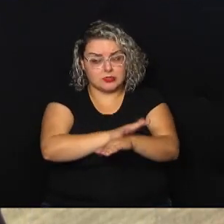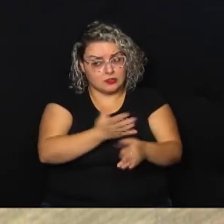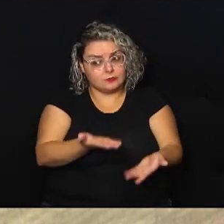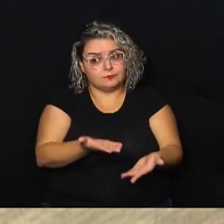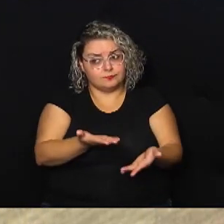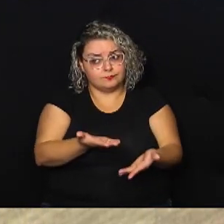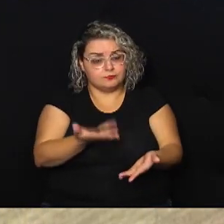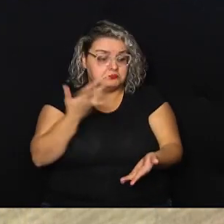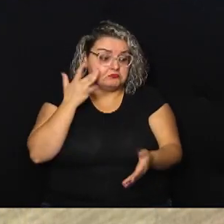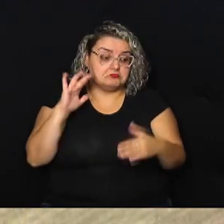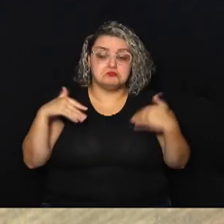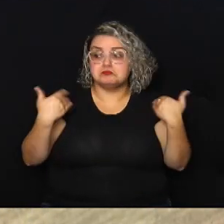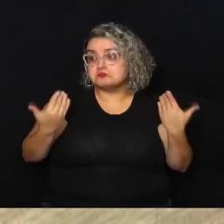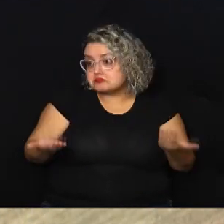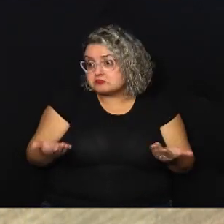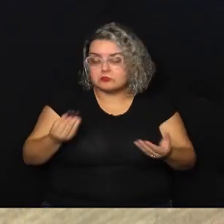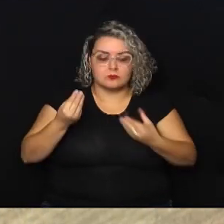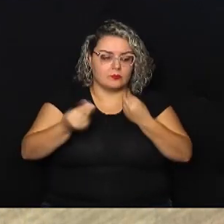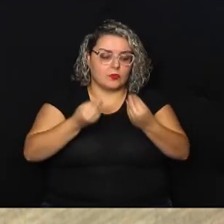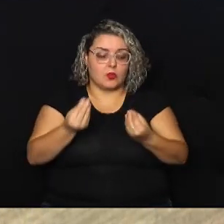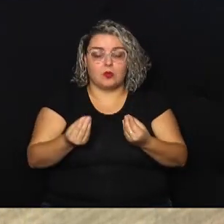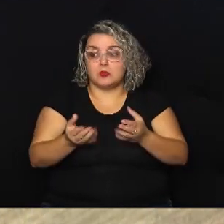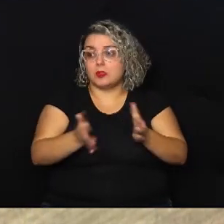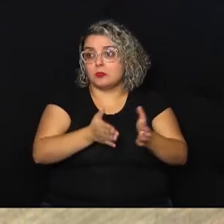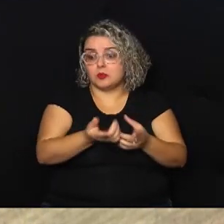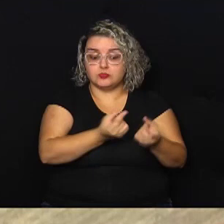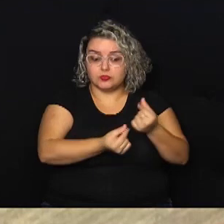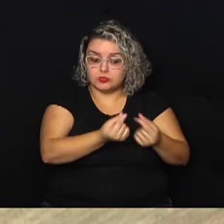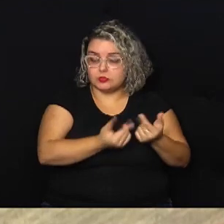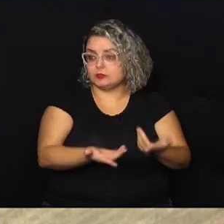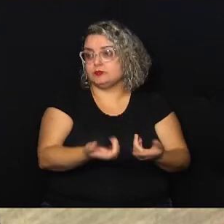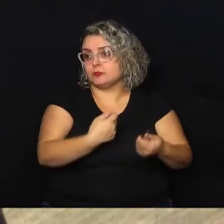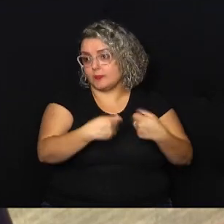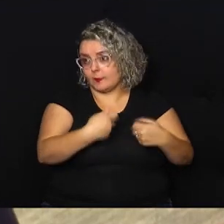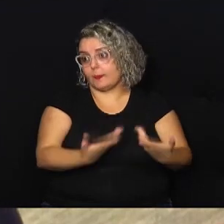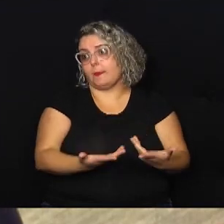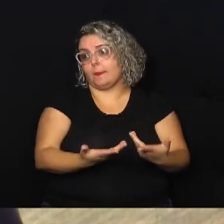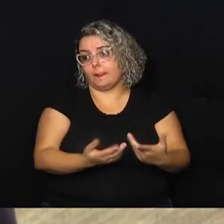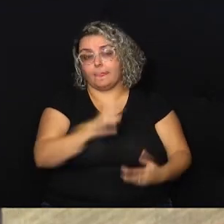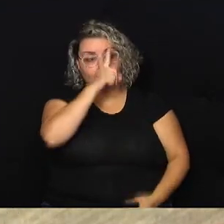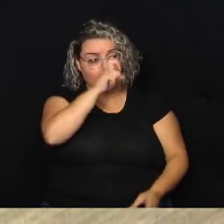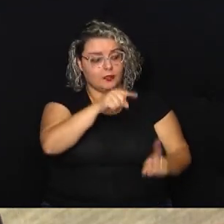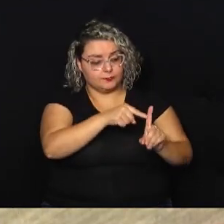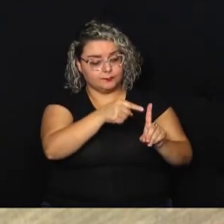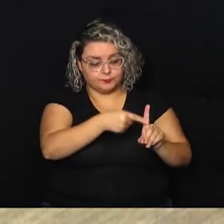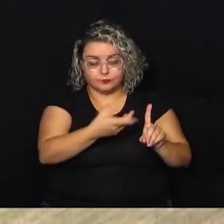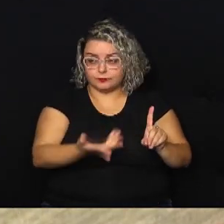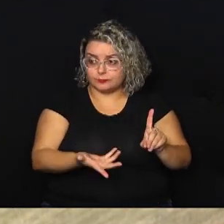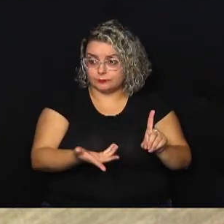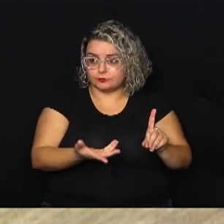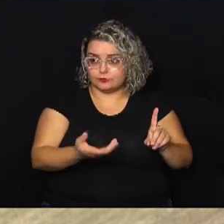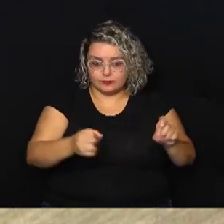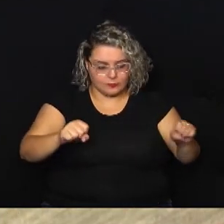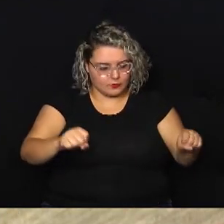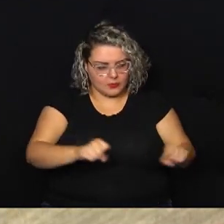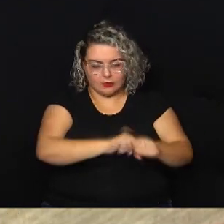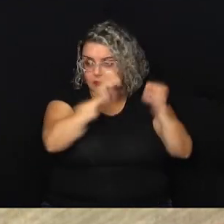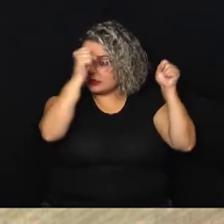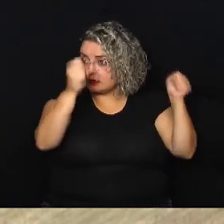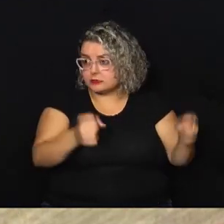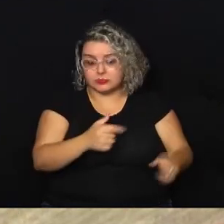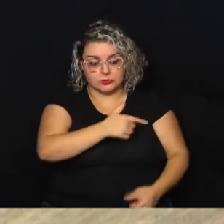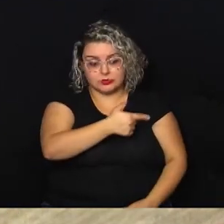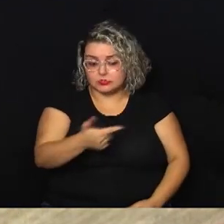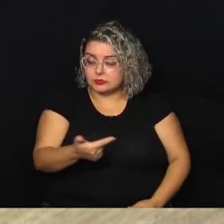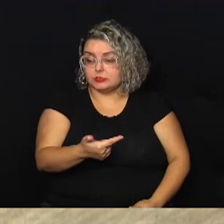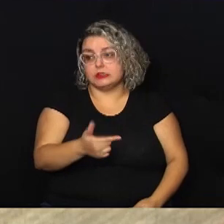nós não sabemos como está a situação financeira, administrativa da maternidade, de um colapso de não ter esse